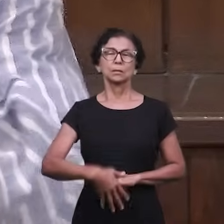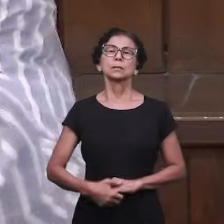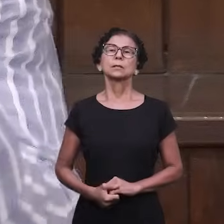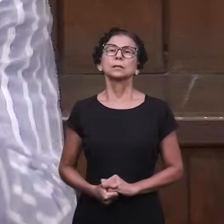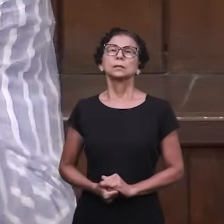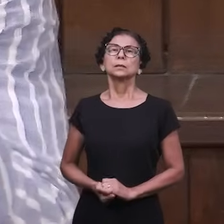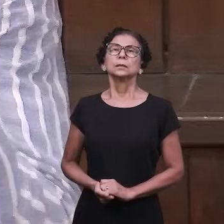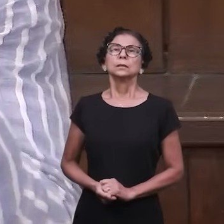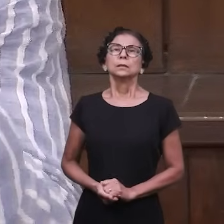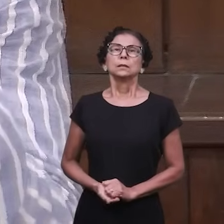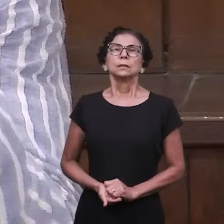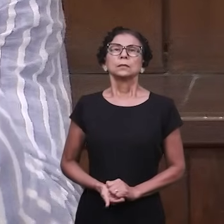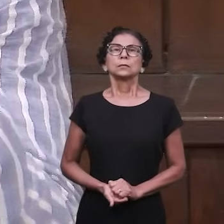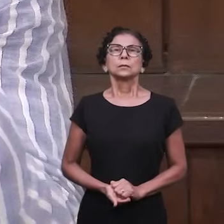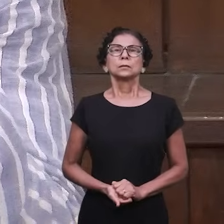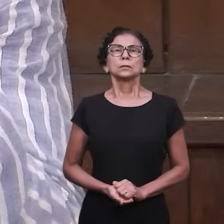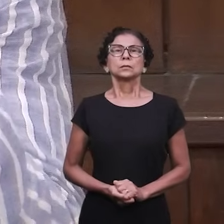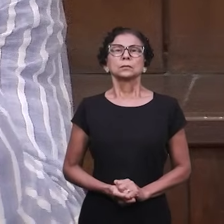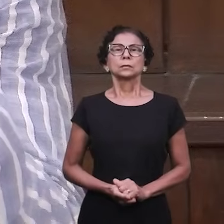está tratando